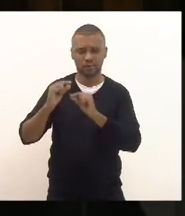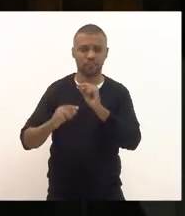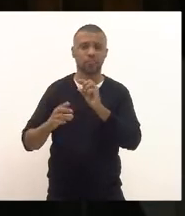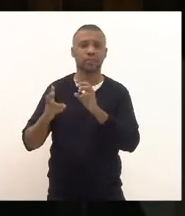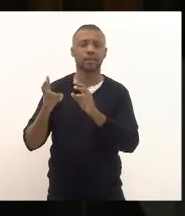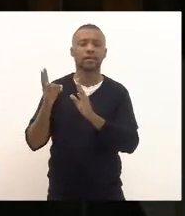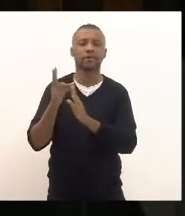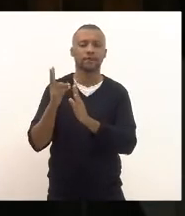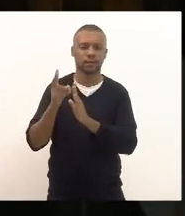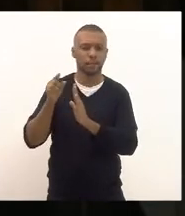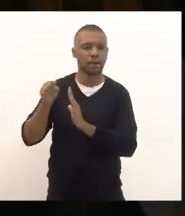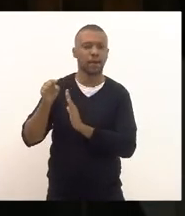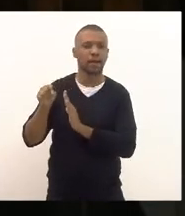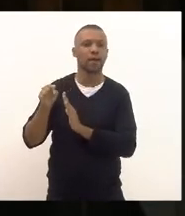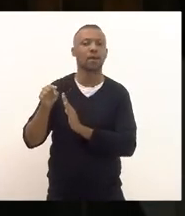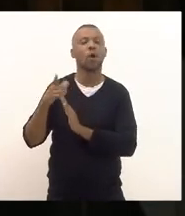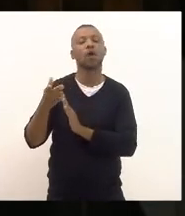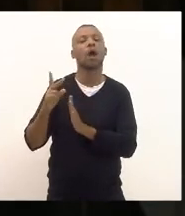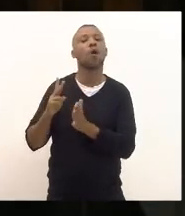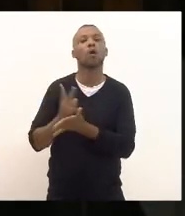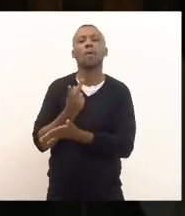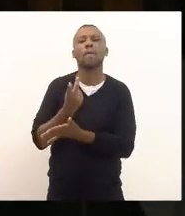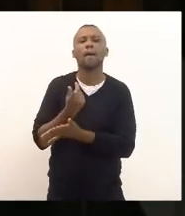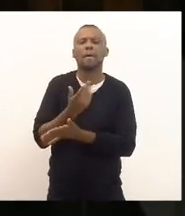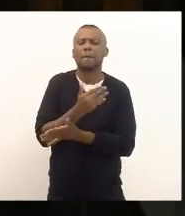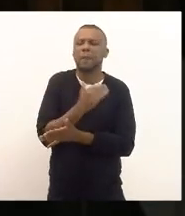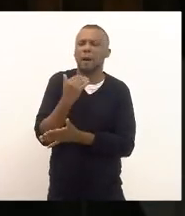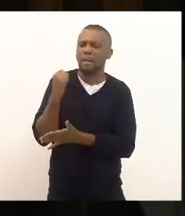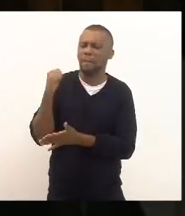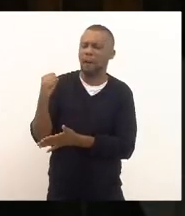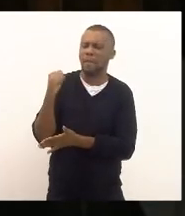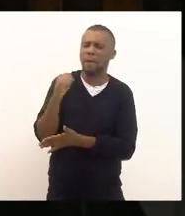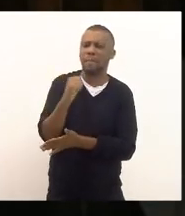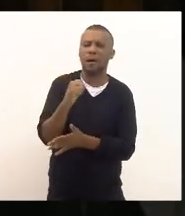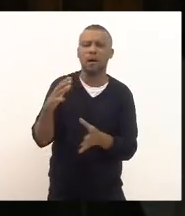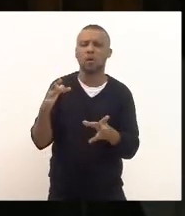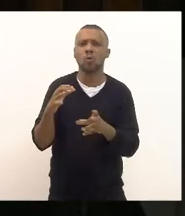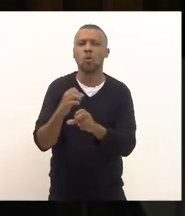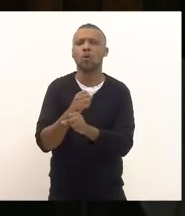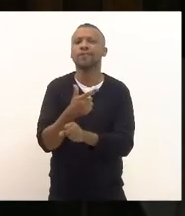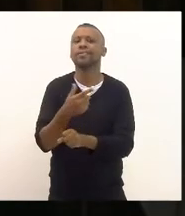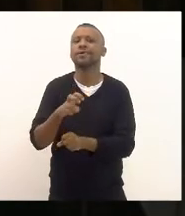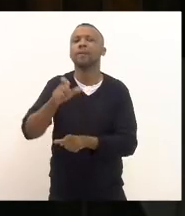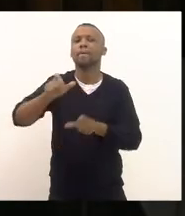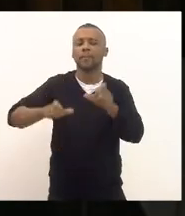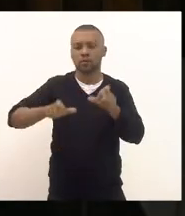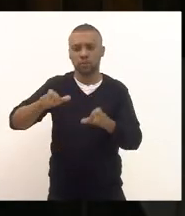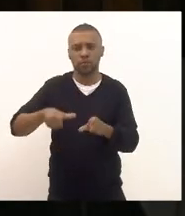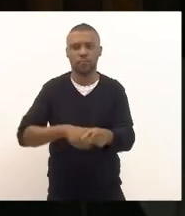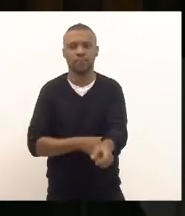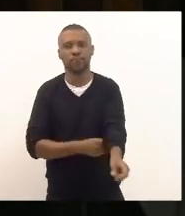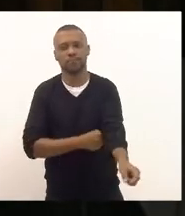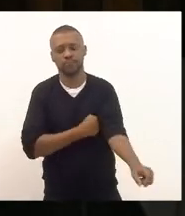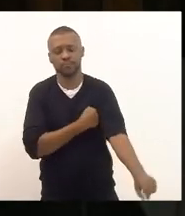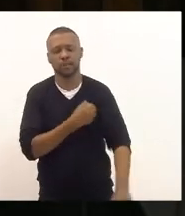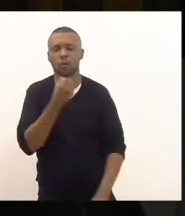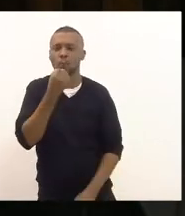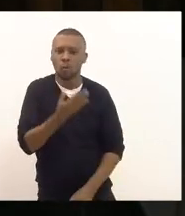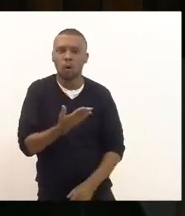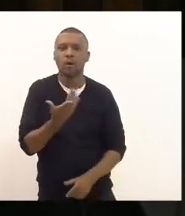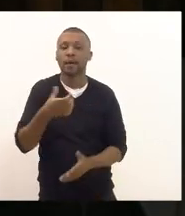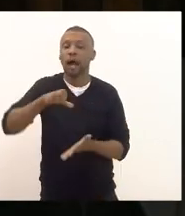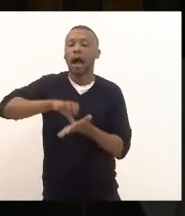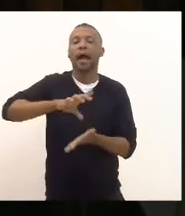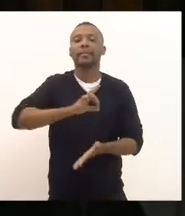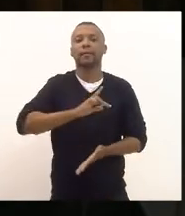de aconteceu uma assassina onde morreram 25 pessoas Ah que bom que a Defensoria Pública tá